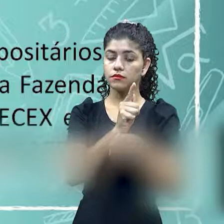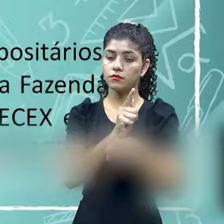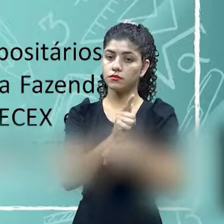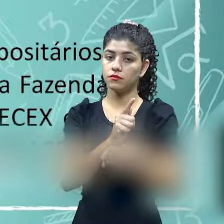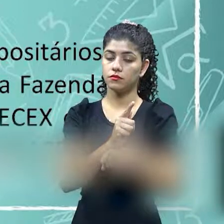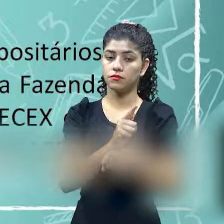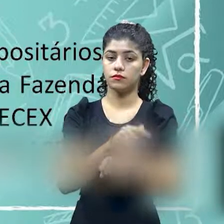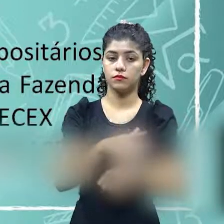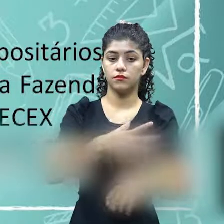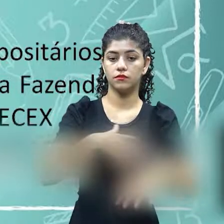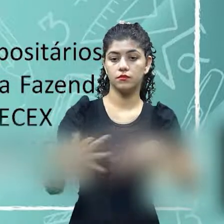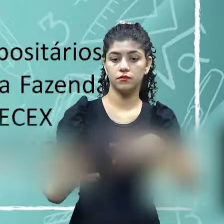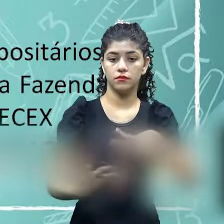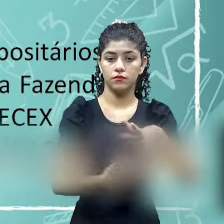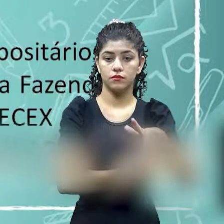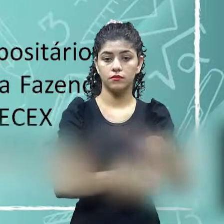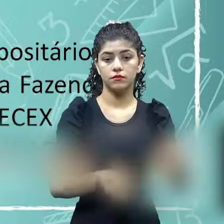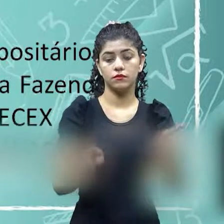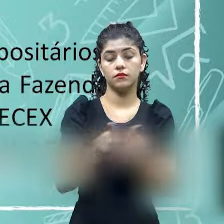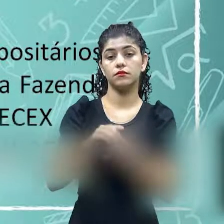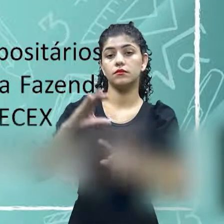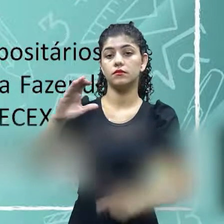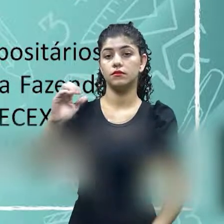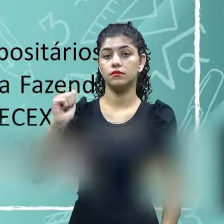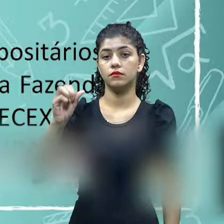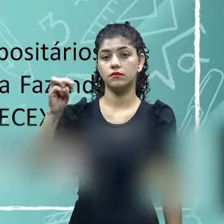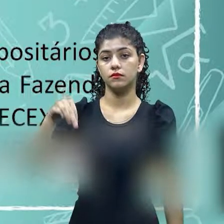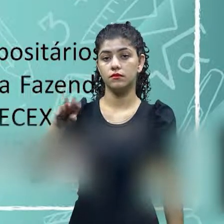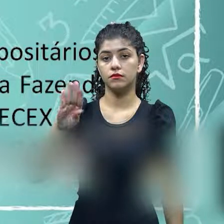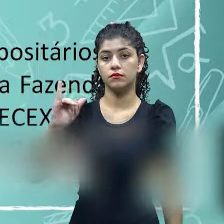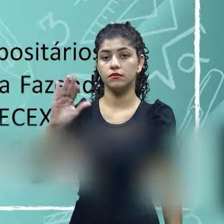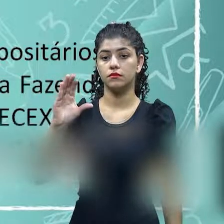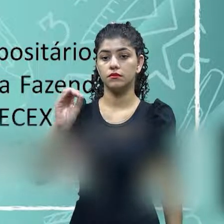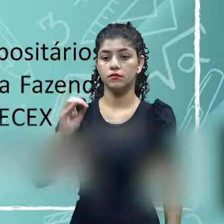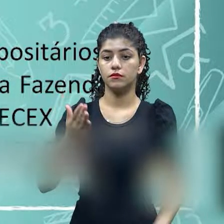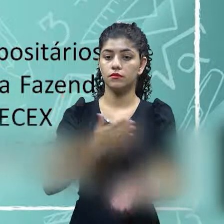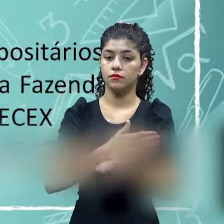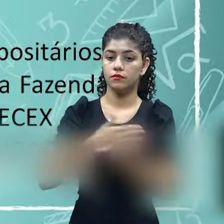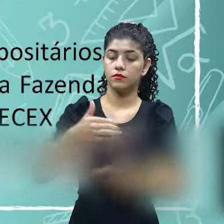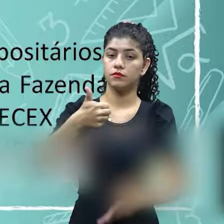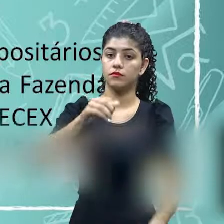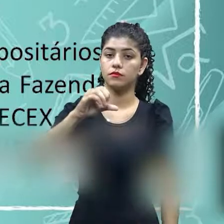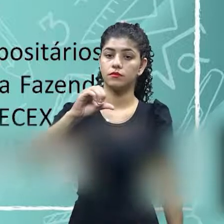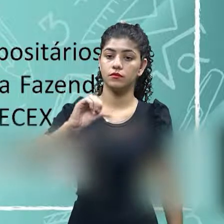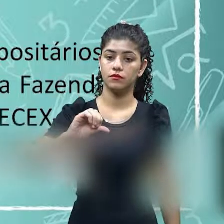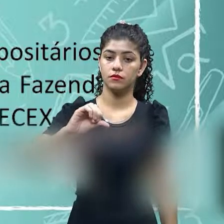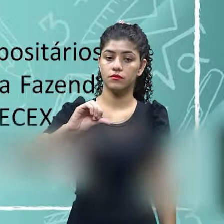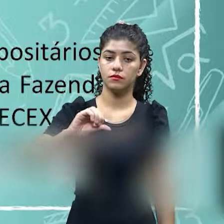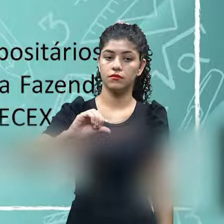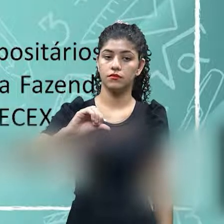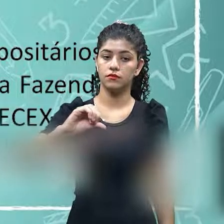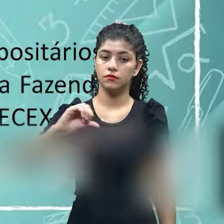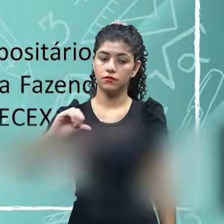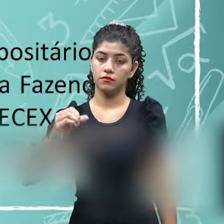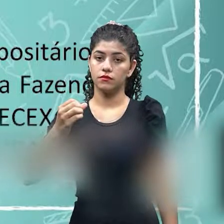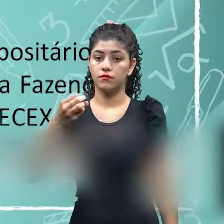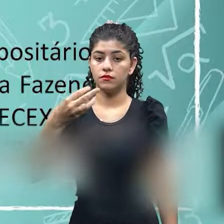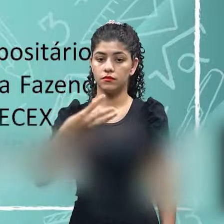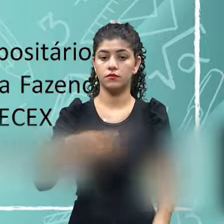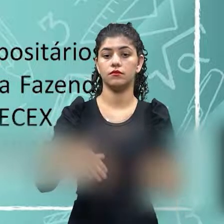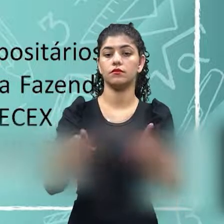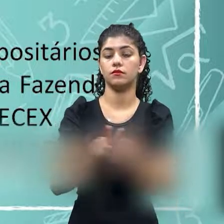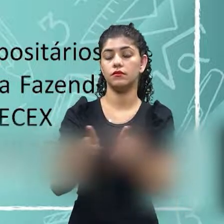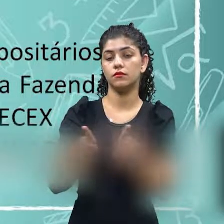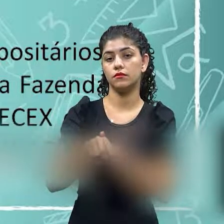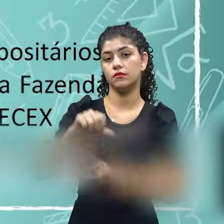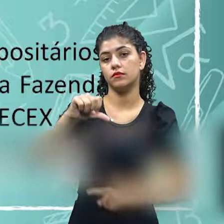exterior, inclusive o câmbio. Começou a operar no ano de 93 para exportação e em 1997